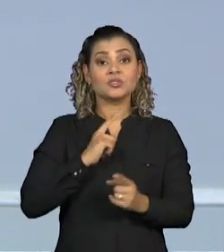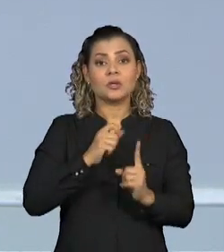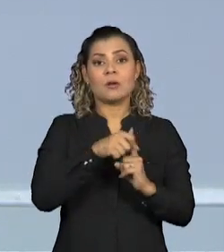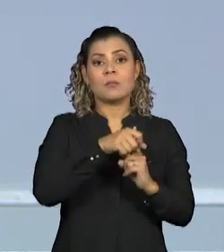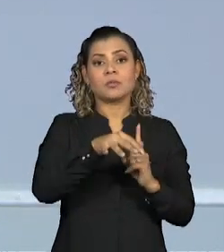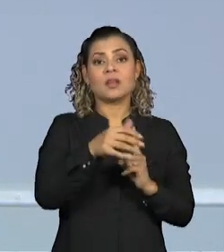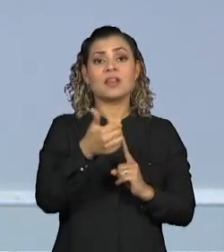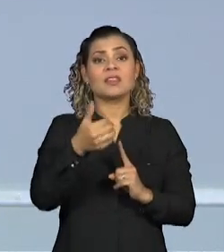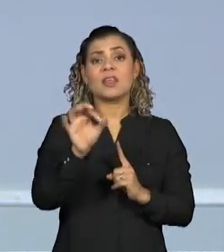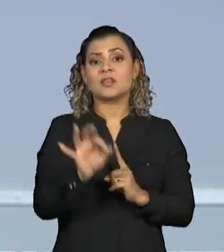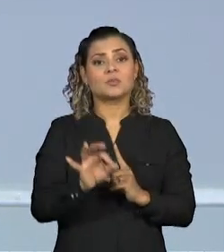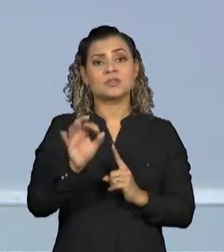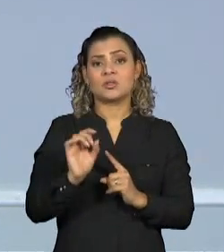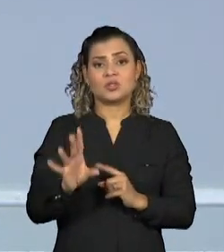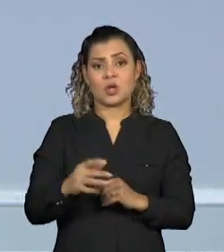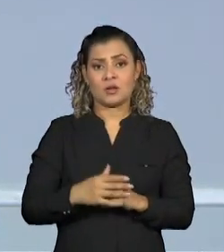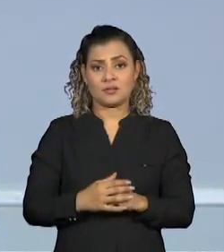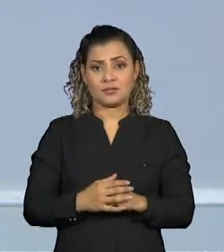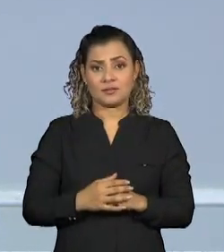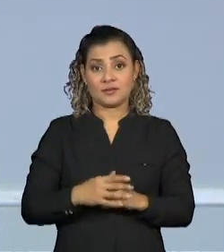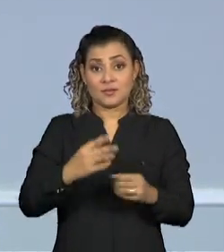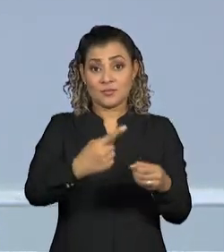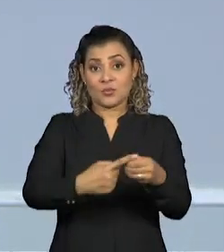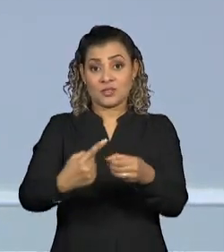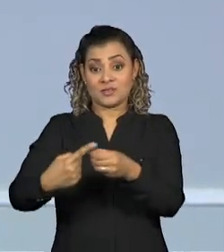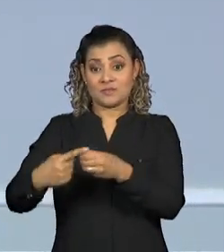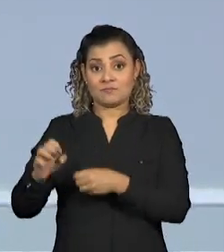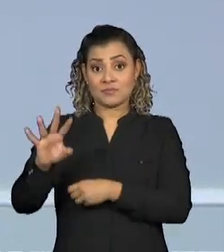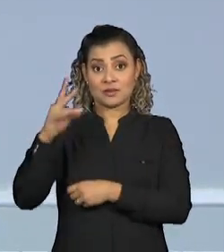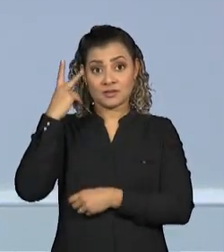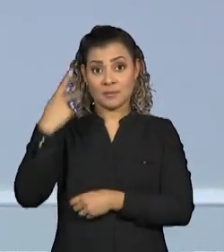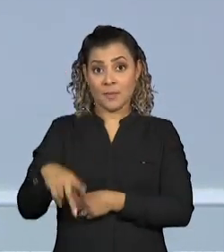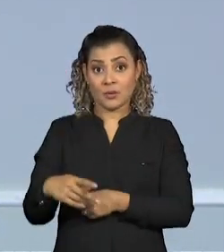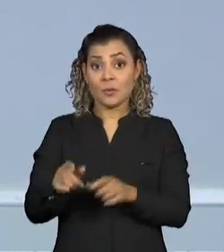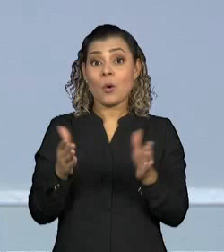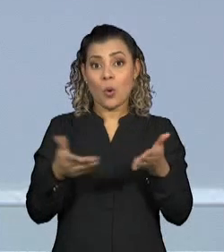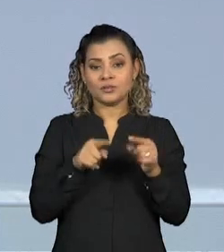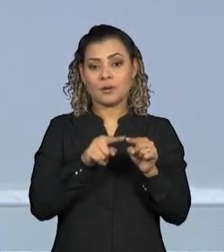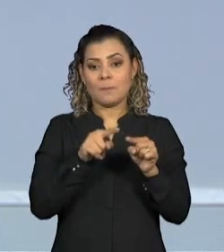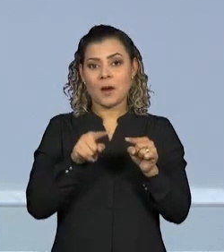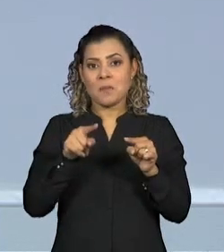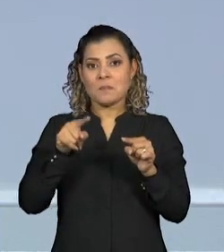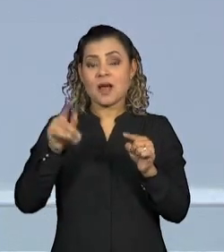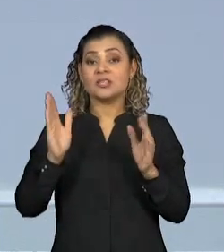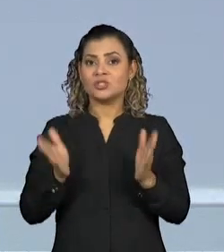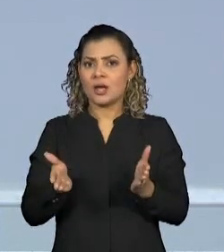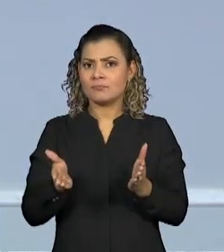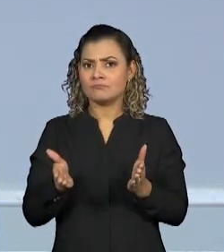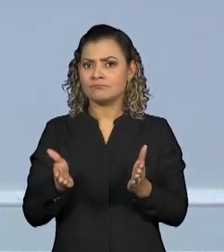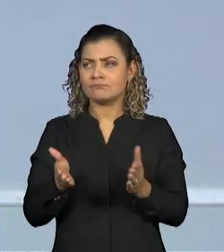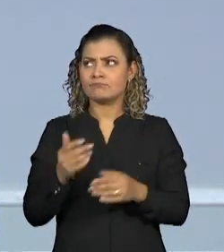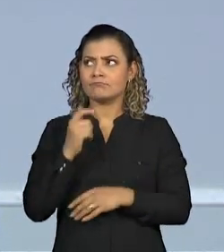menos de 10% dos municípios do estado de São Paulo. Então,